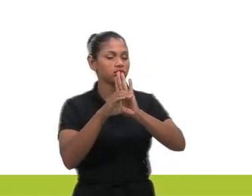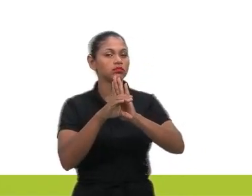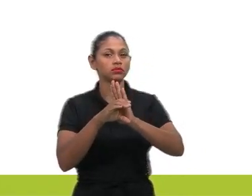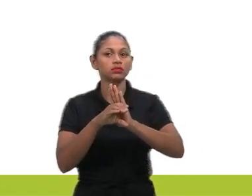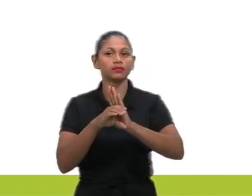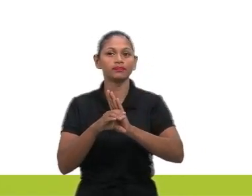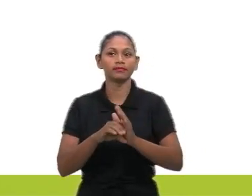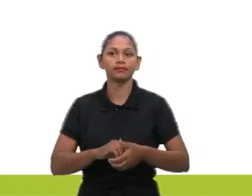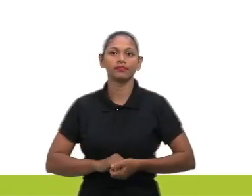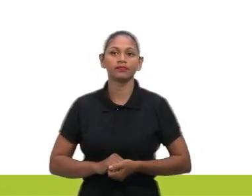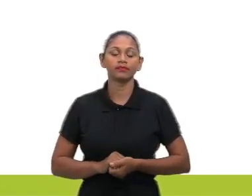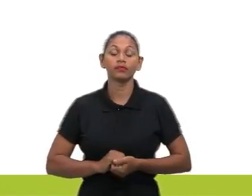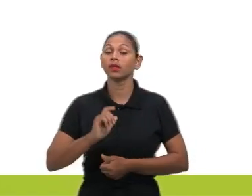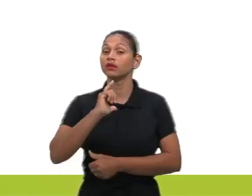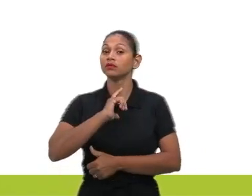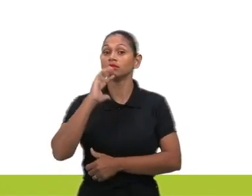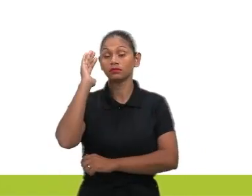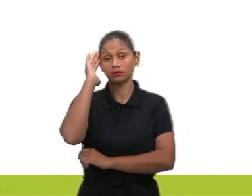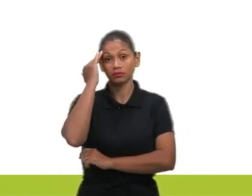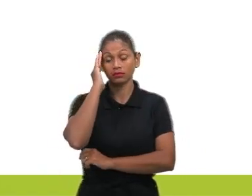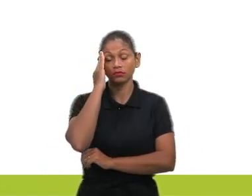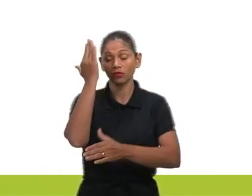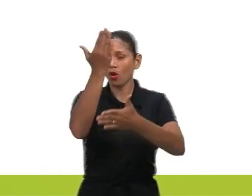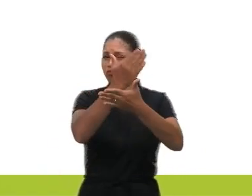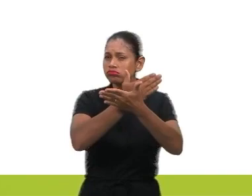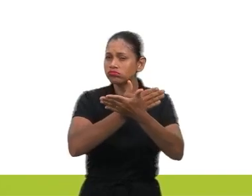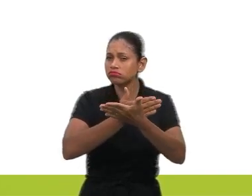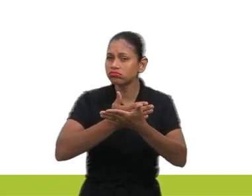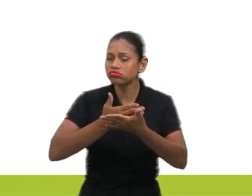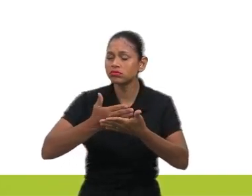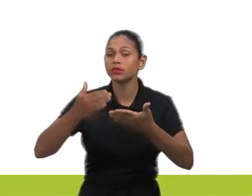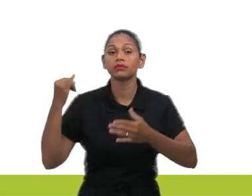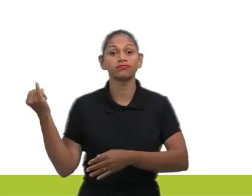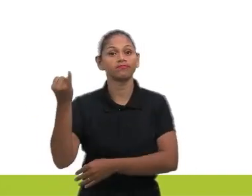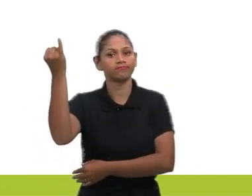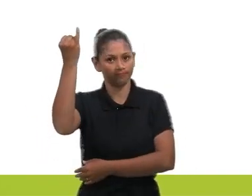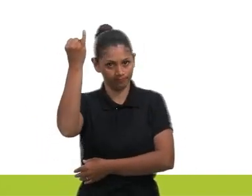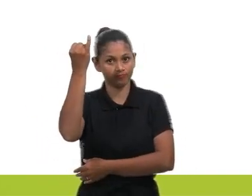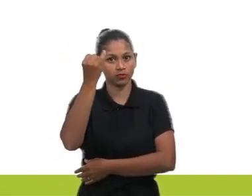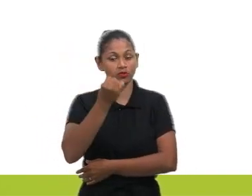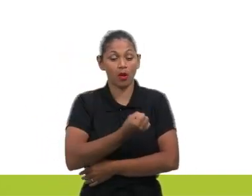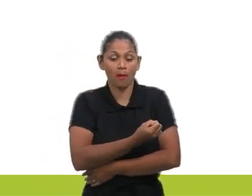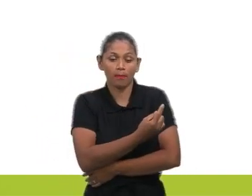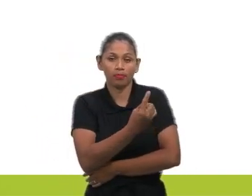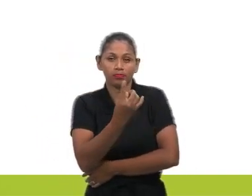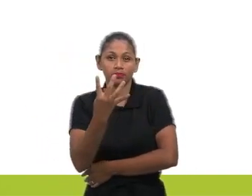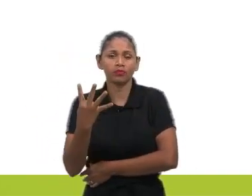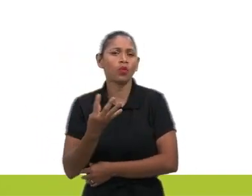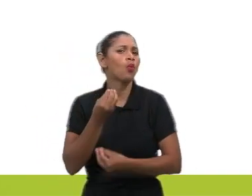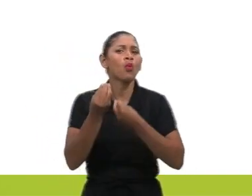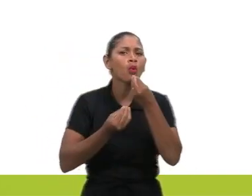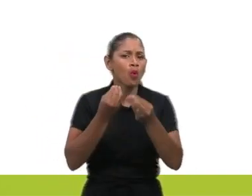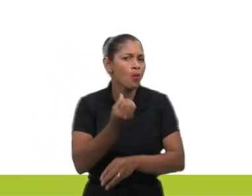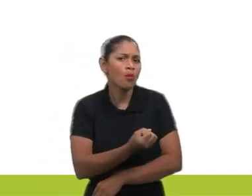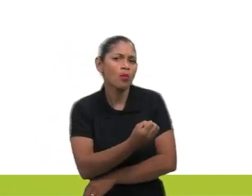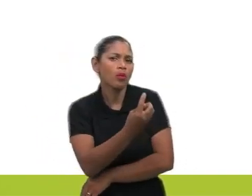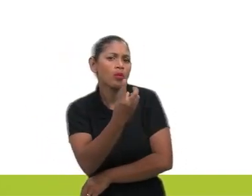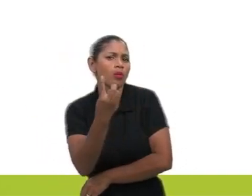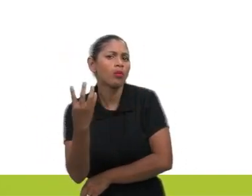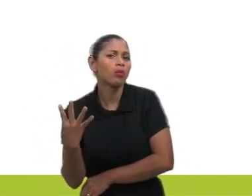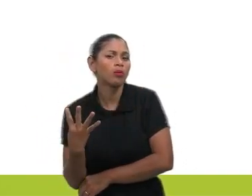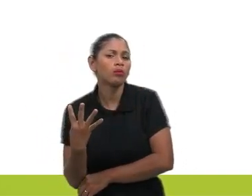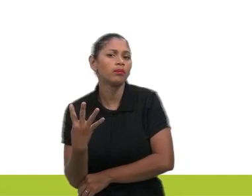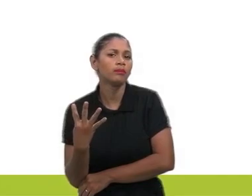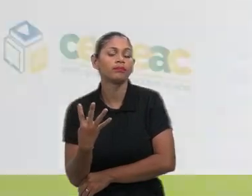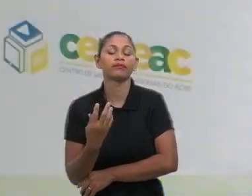análise combinatória, temos de entender o princípio fundamental da contagem. Como que você conta? Bem, por exemplo, quando